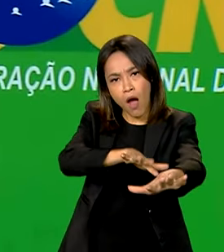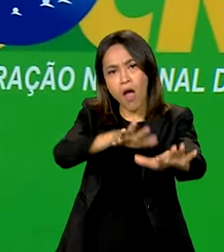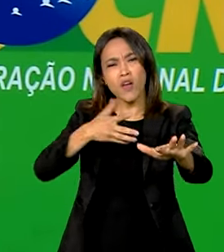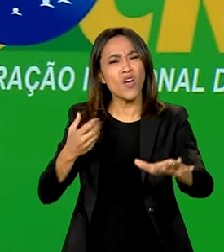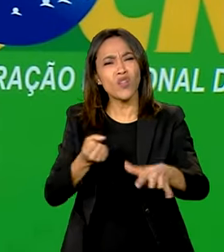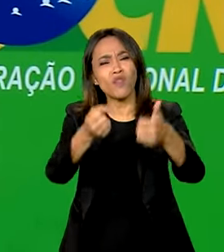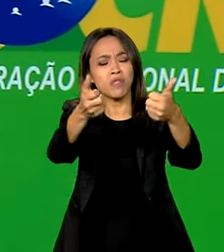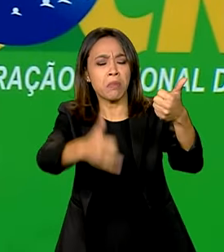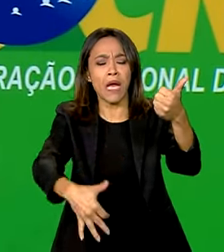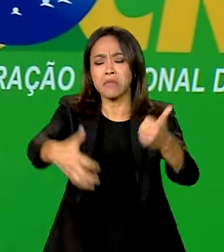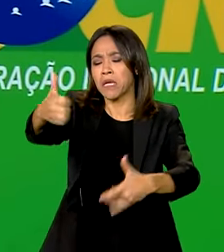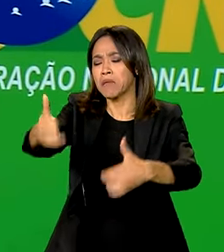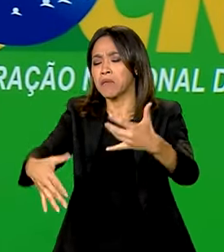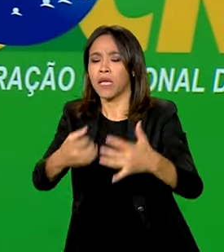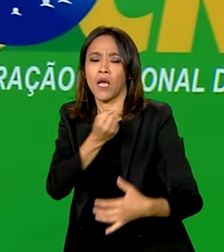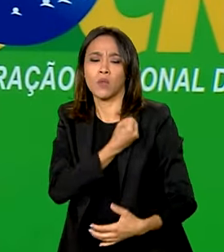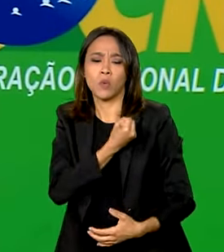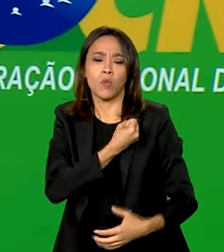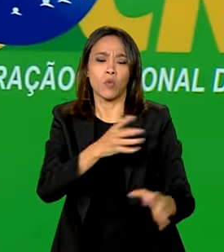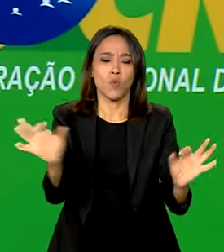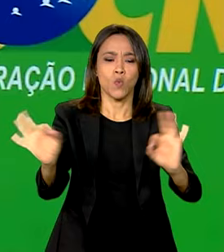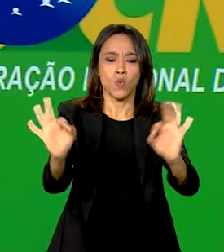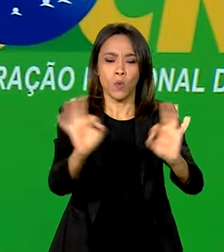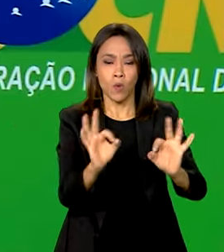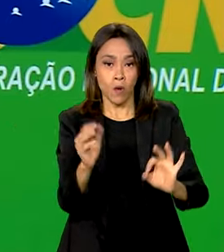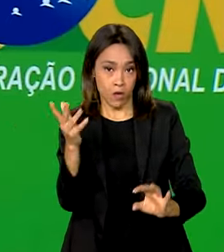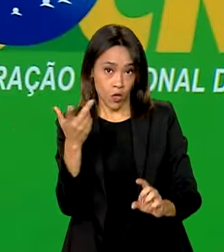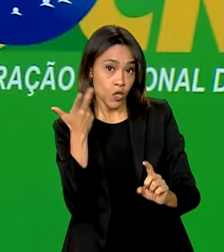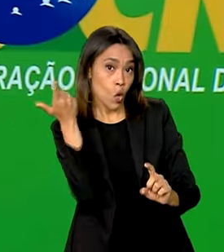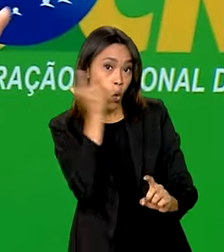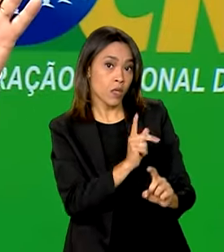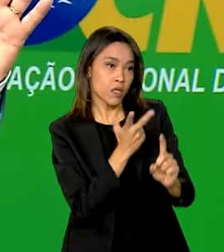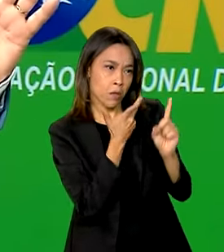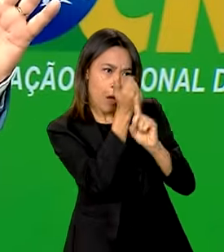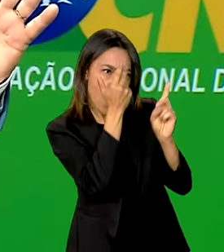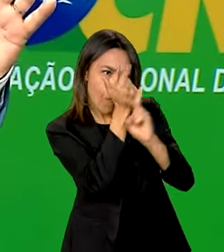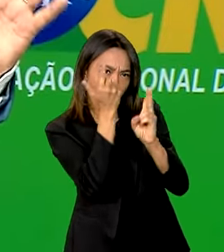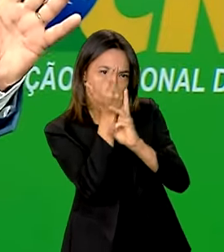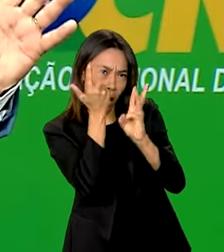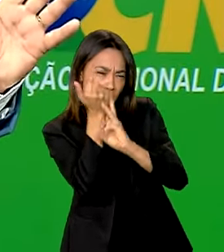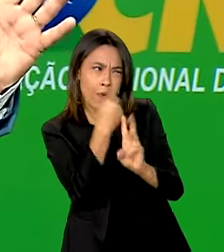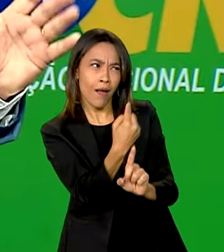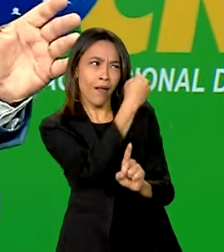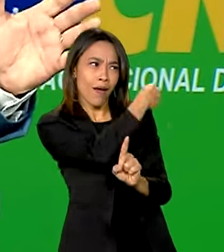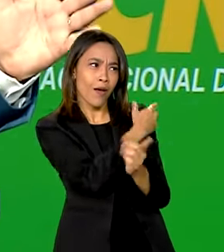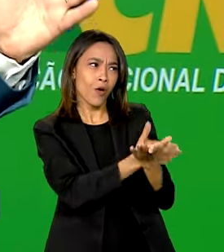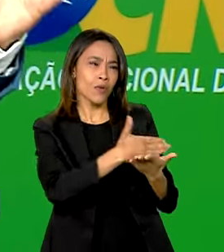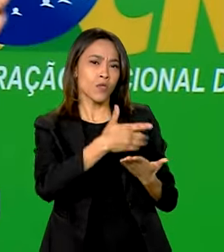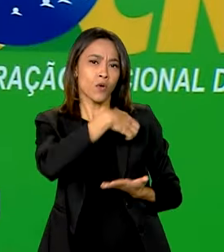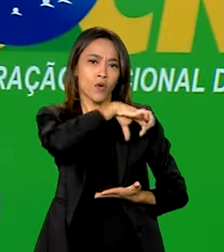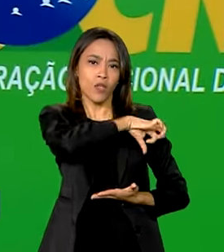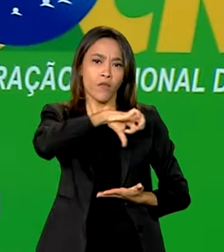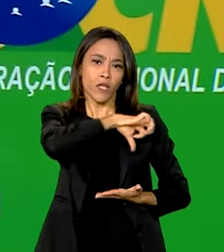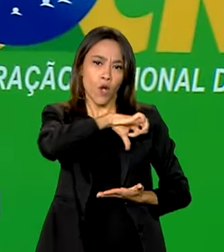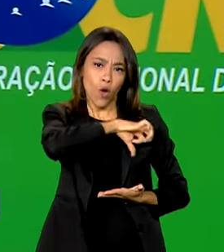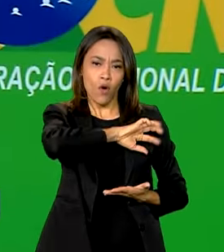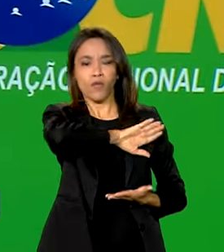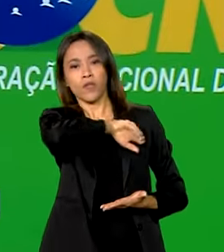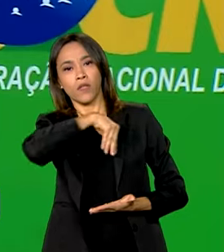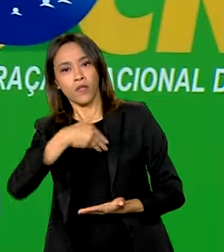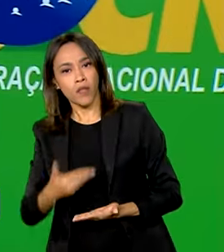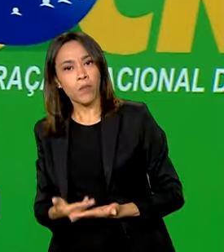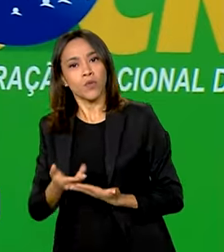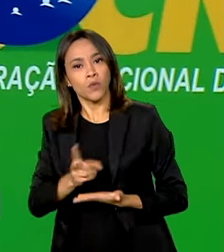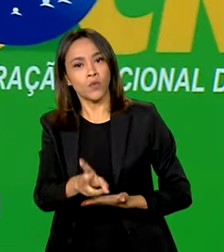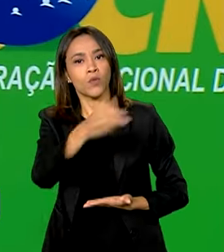os senhores talvez não vão acreditar. Mas as conquistas que começaram lá em 99, 2000, depois intensificada no primeiro governo